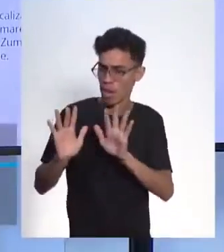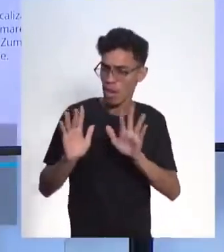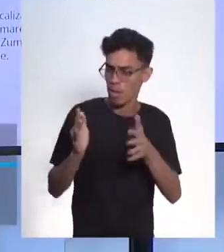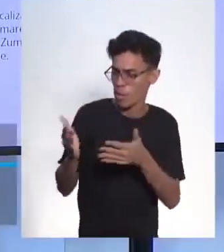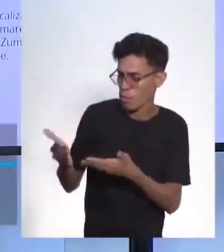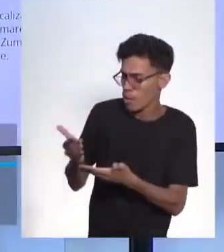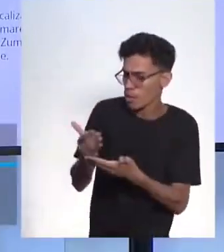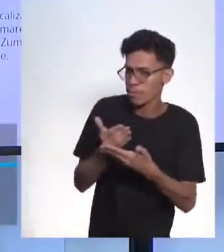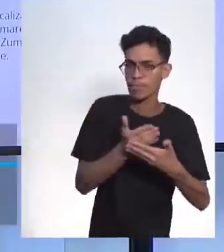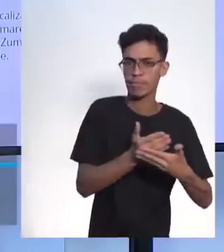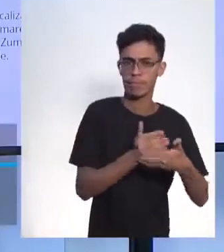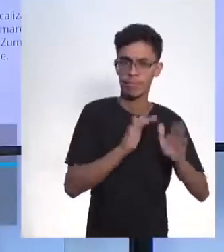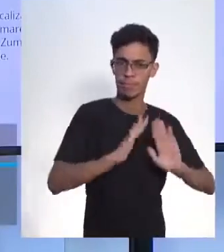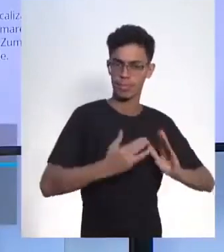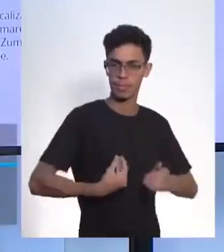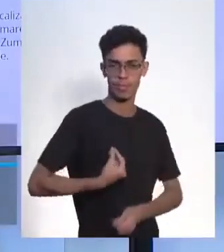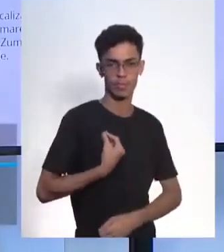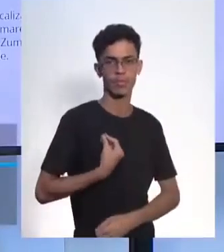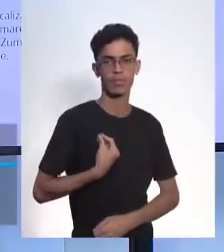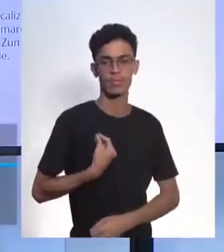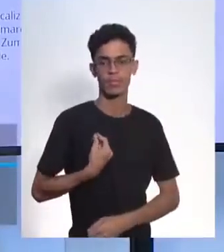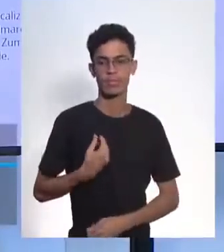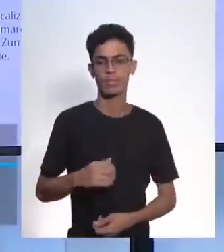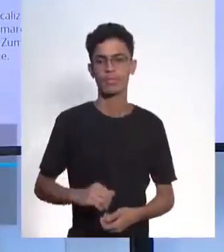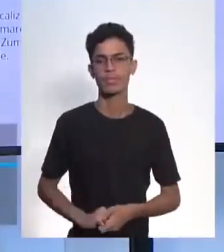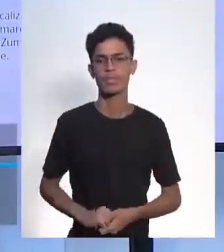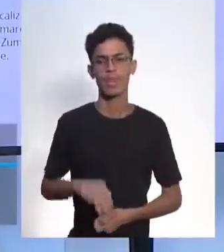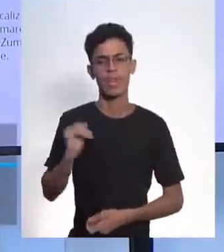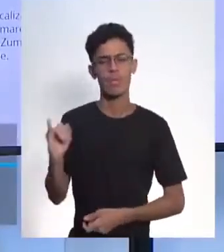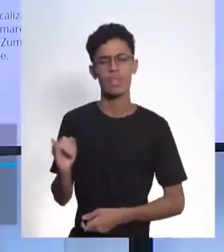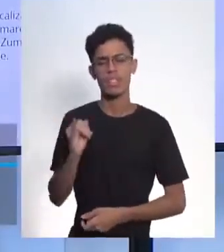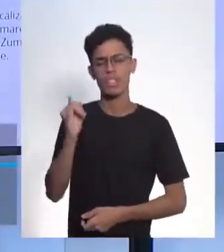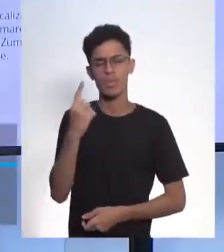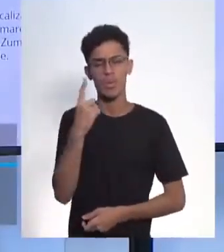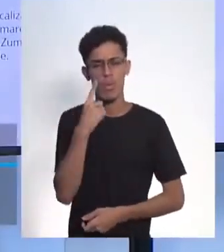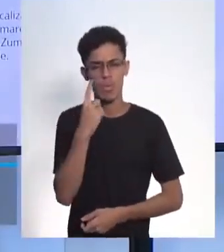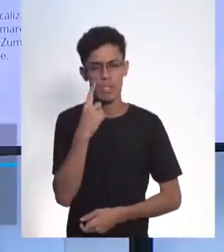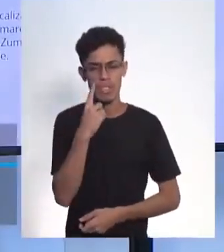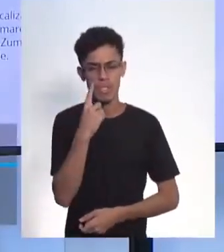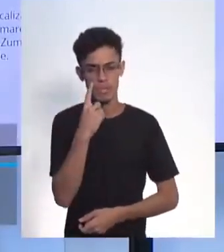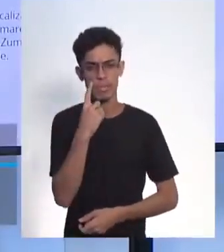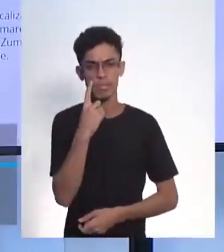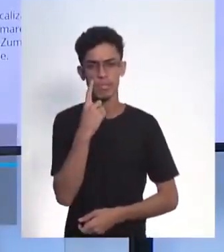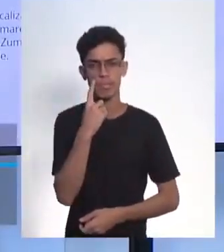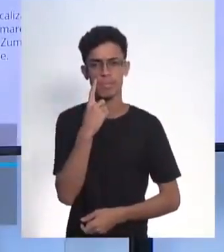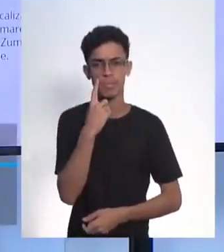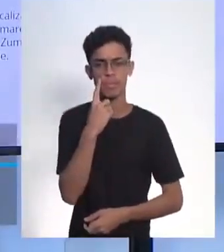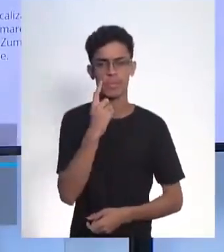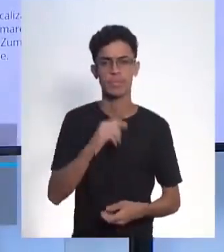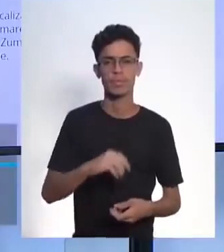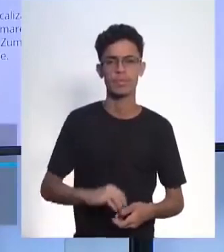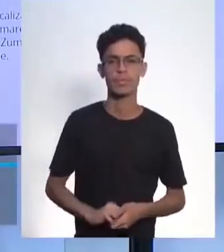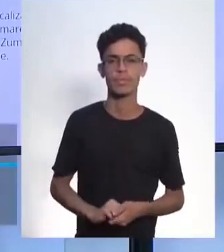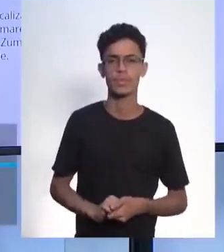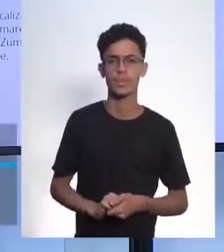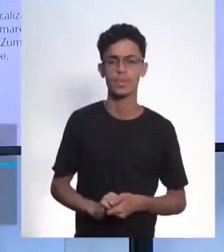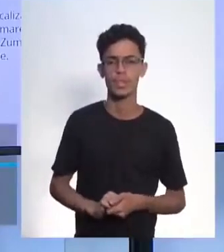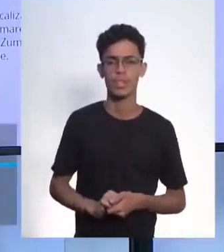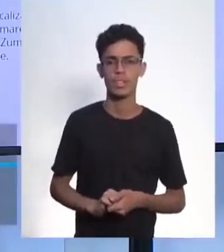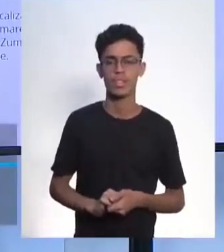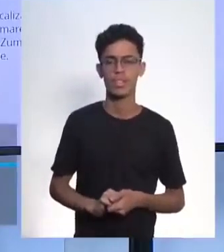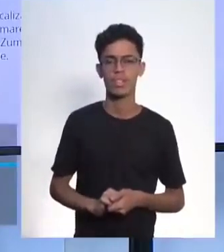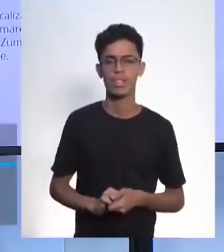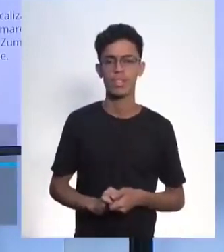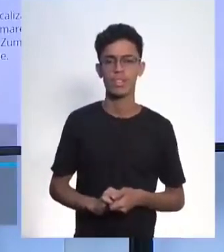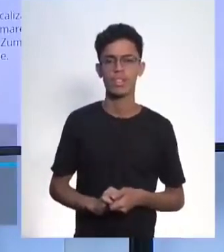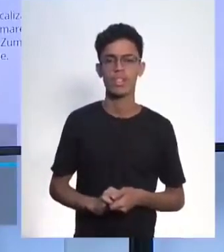no quilombo, ok? E o mais interessante aí é que eles procuravam trazer a identidade